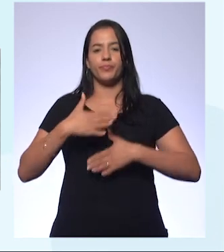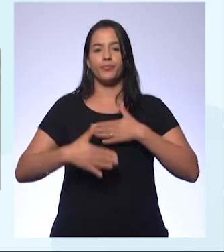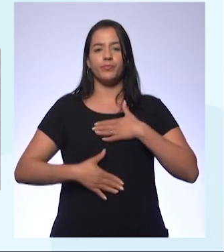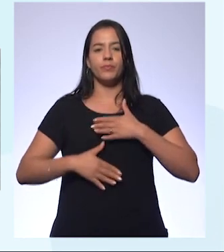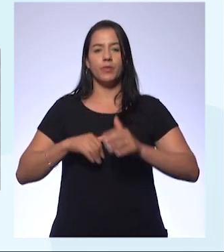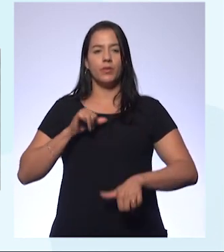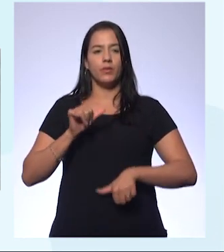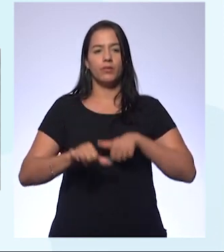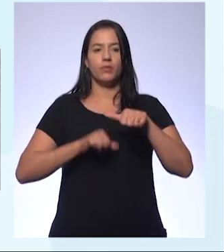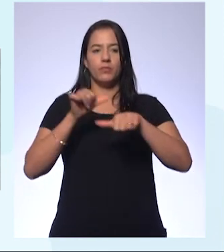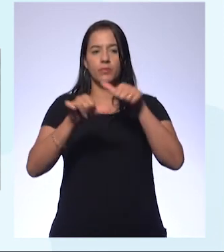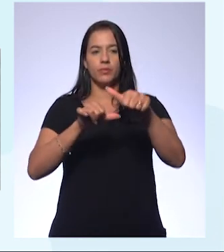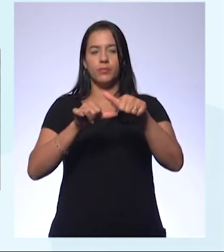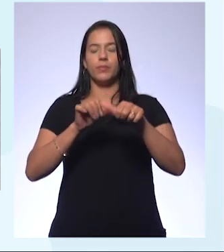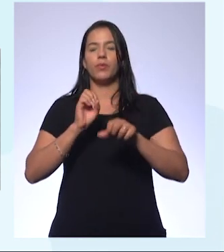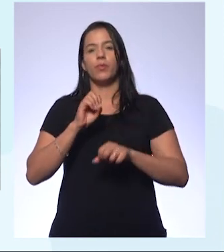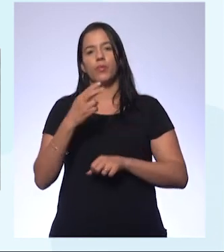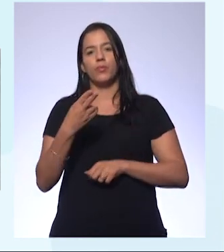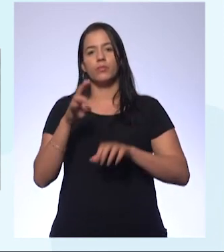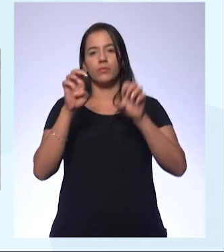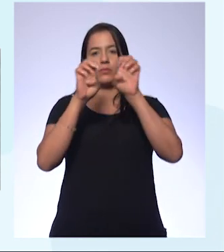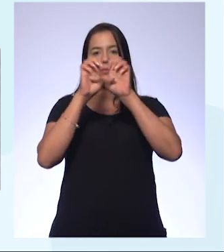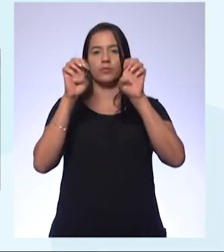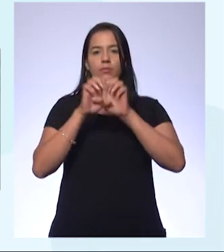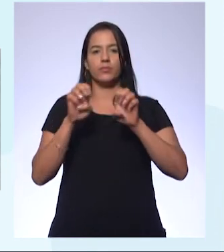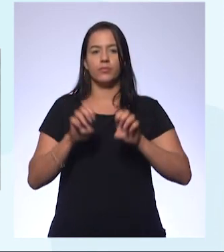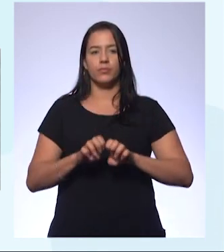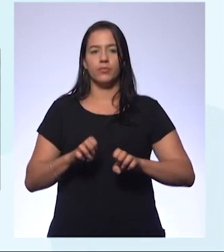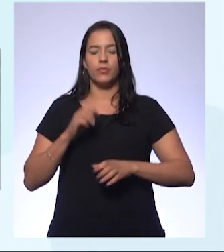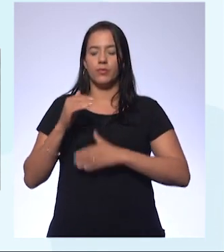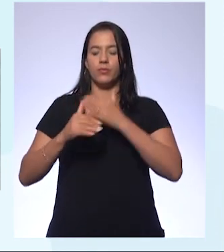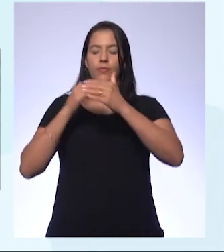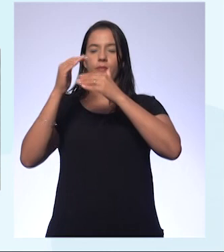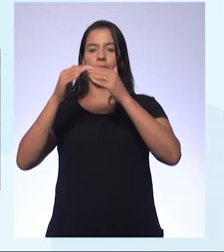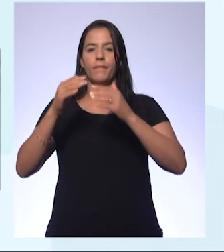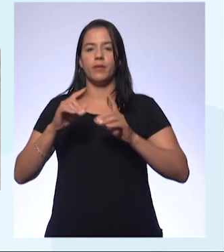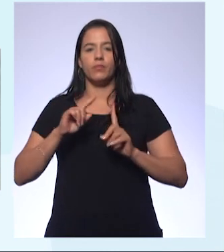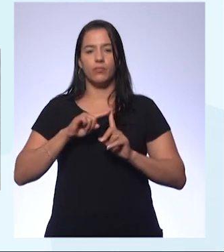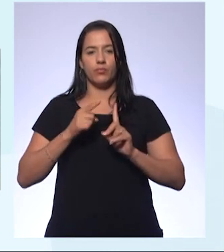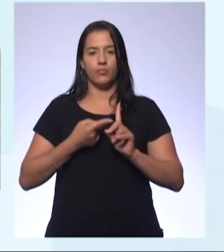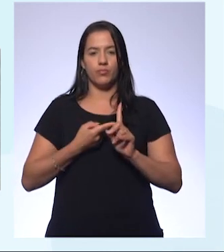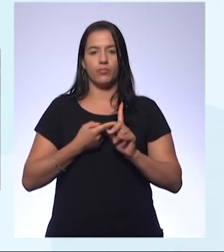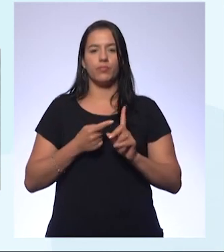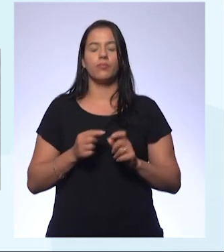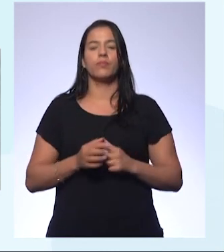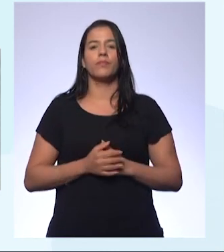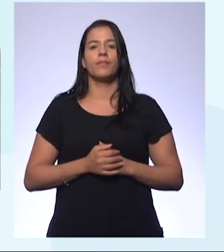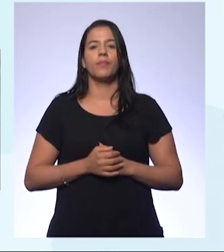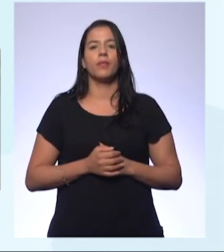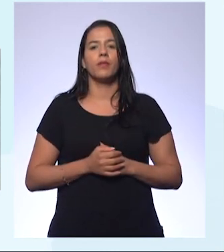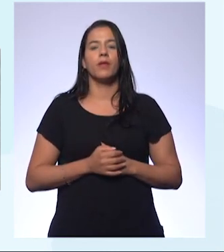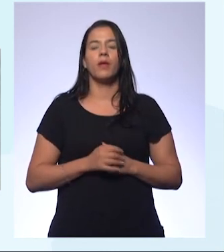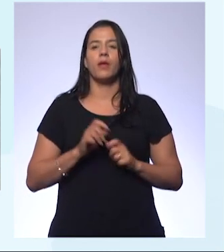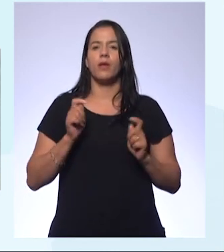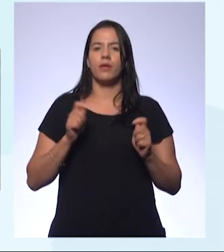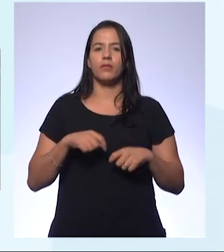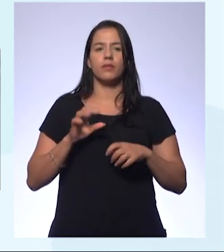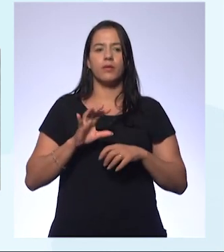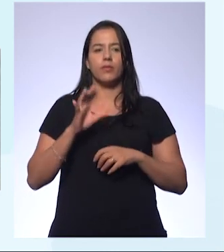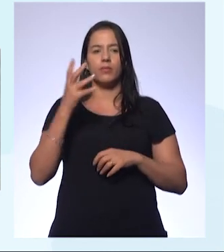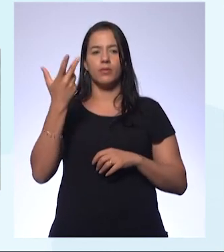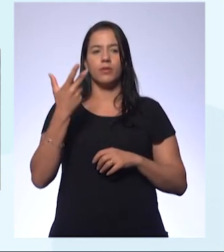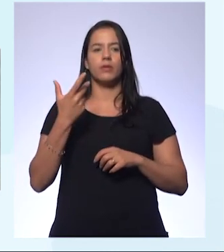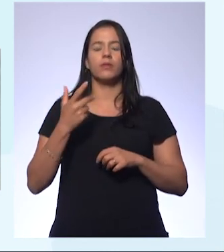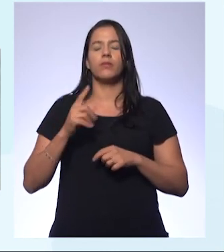na estrutura, né, no desenvolvimento fetal, tá? E são congênitas, elas podem ser causadas, né, ter